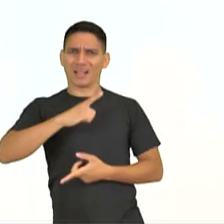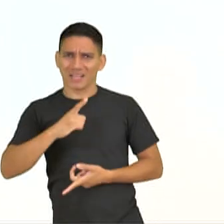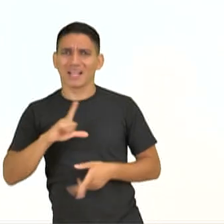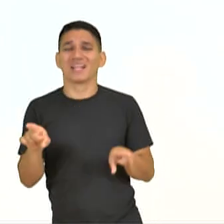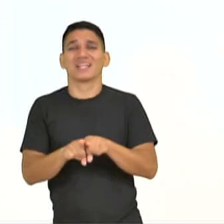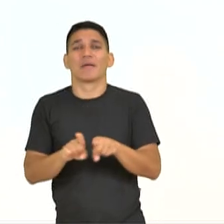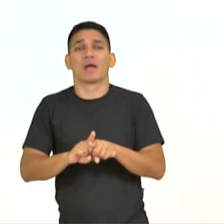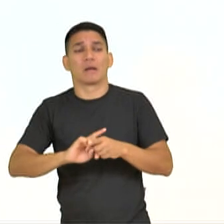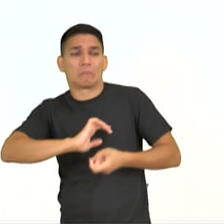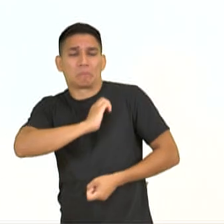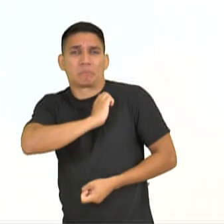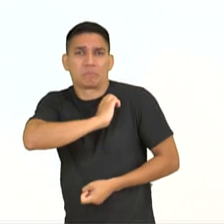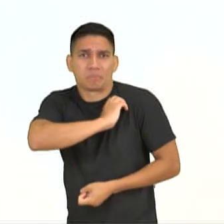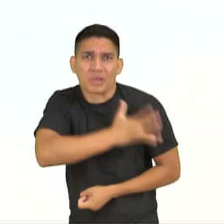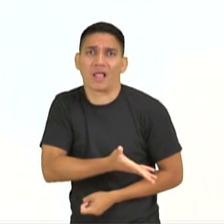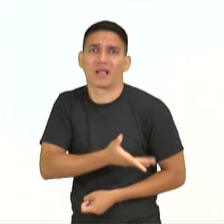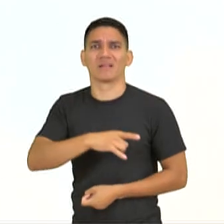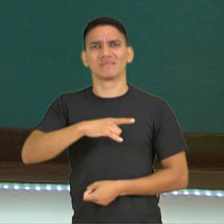da dança.